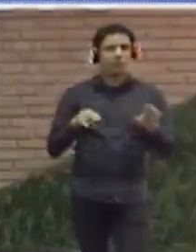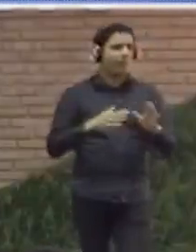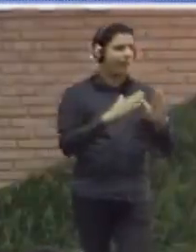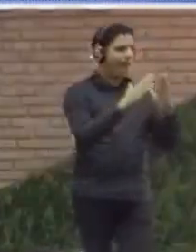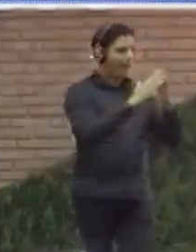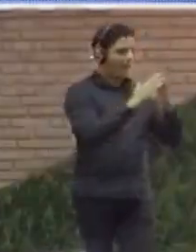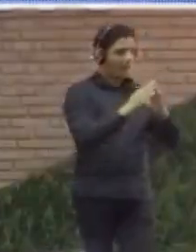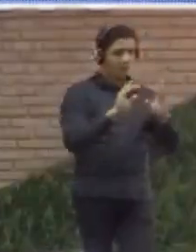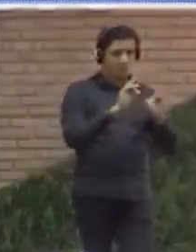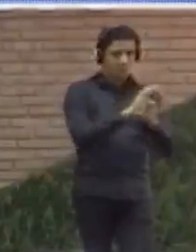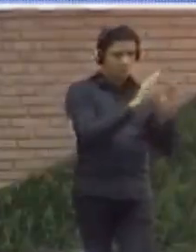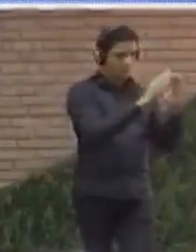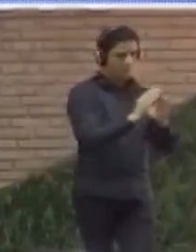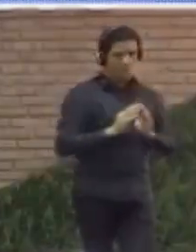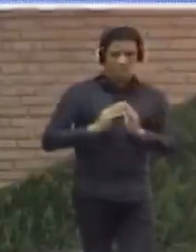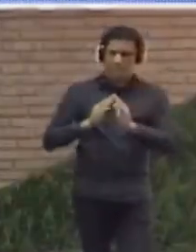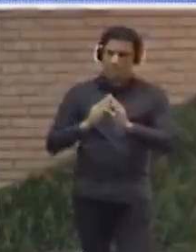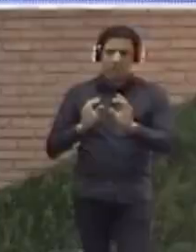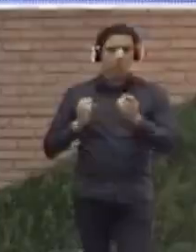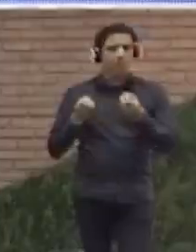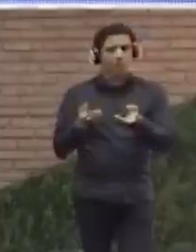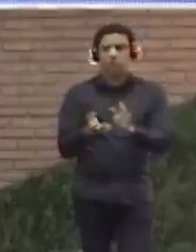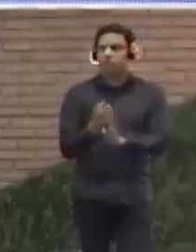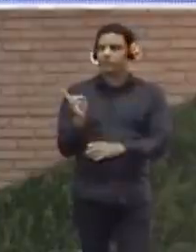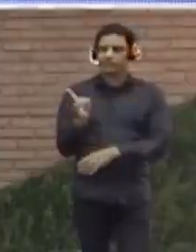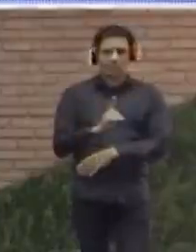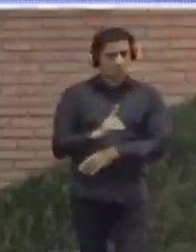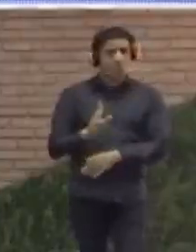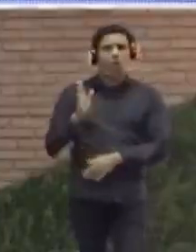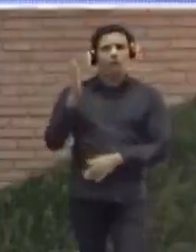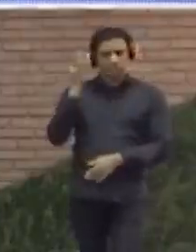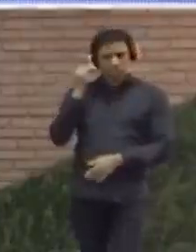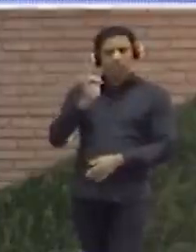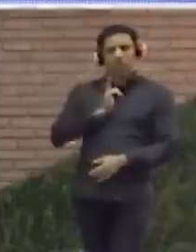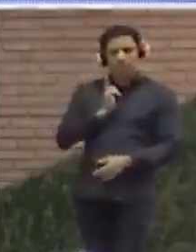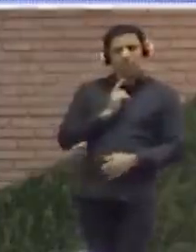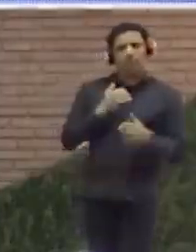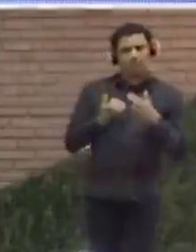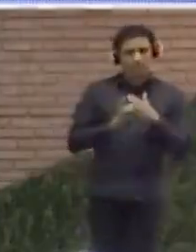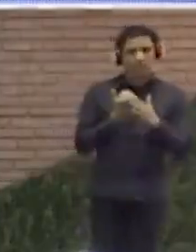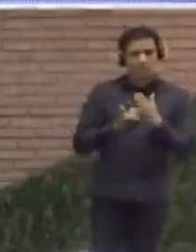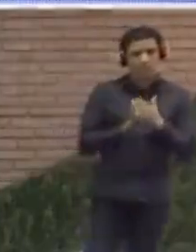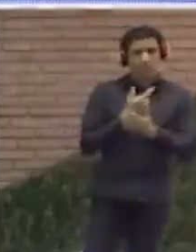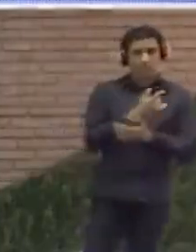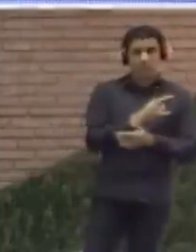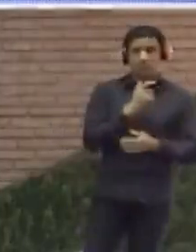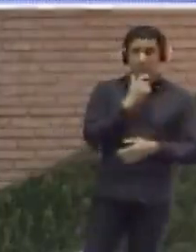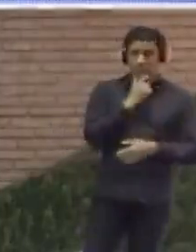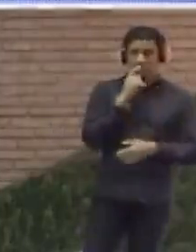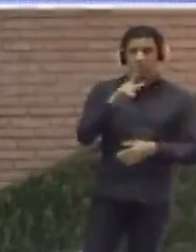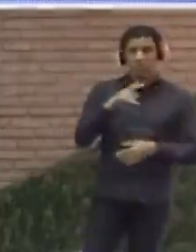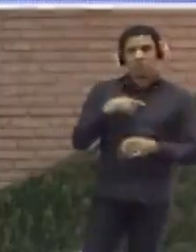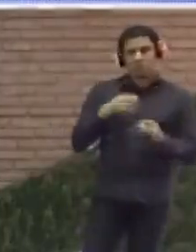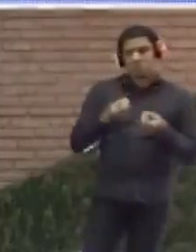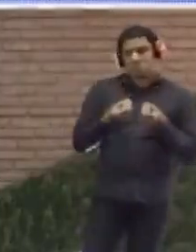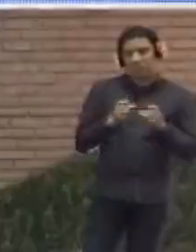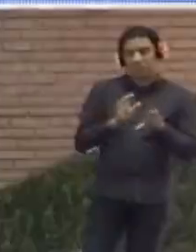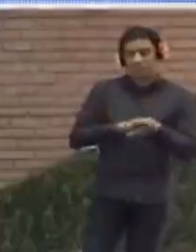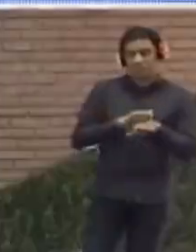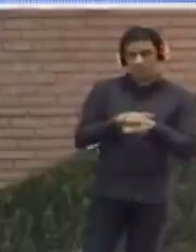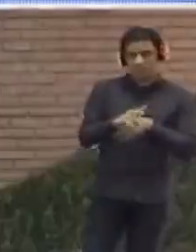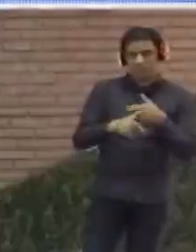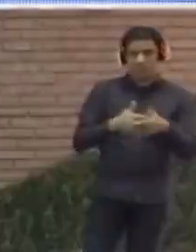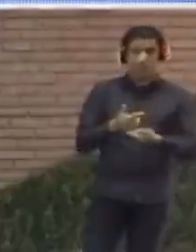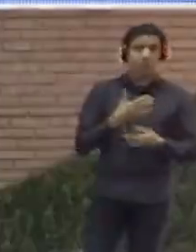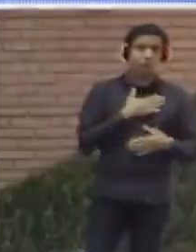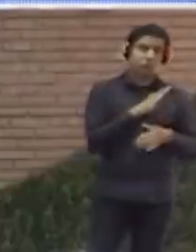casa completa e montar. Eu sei que tem empresas na Inglaterra que fazem esse trabalho. A gente acabou se especializando